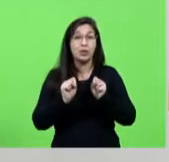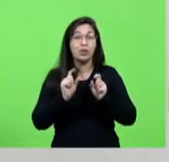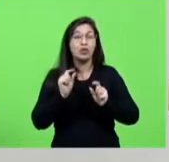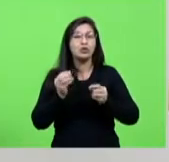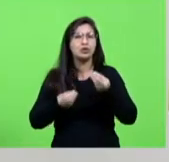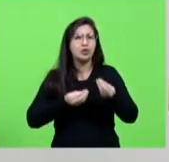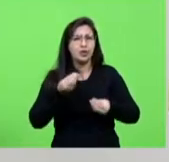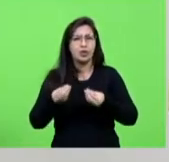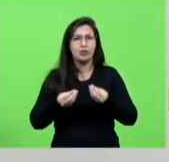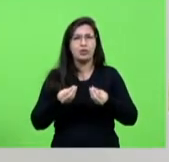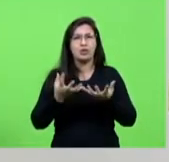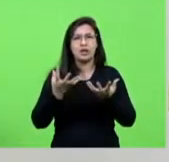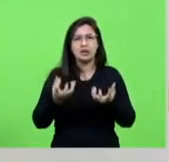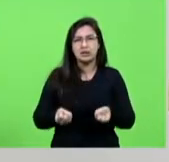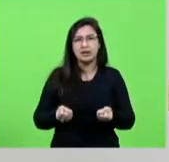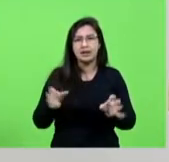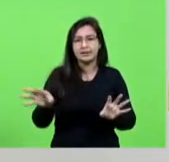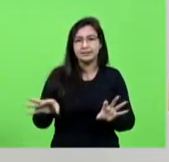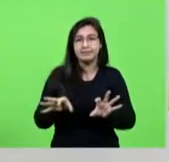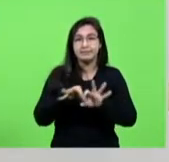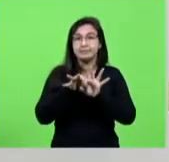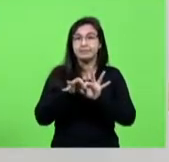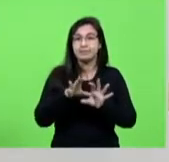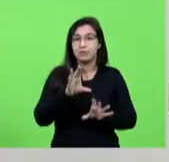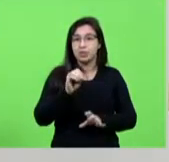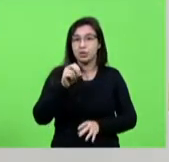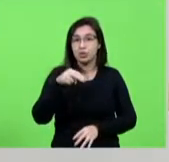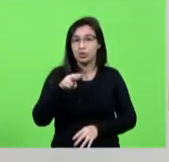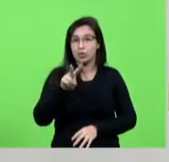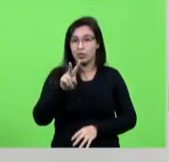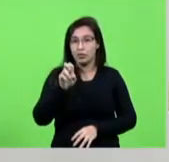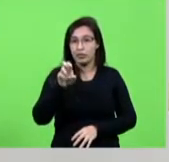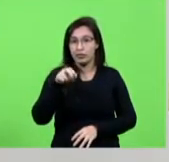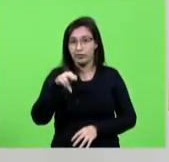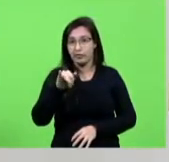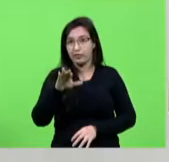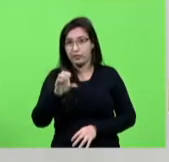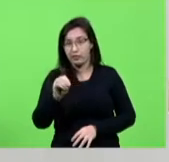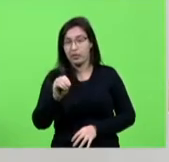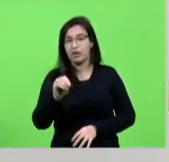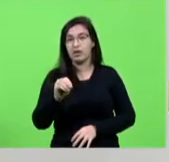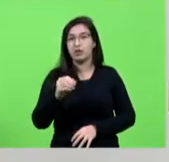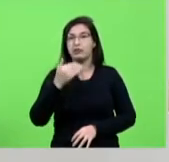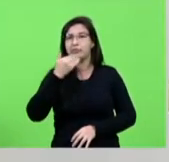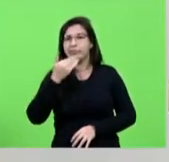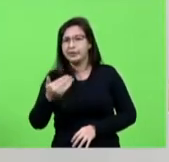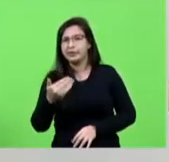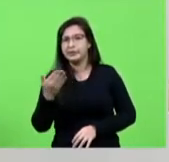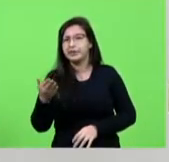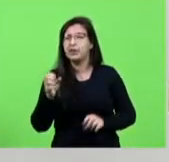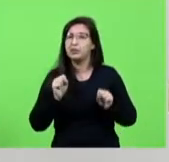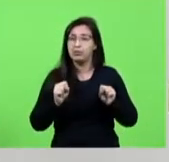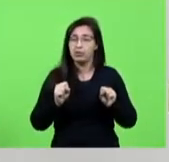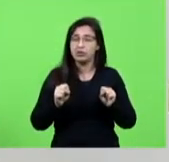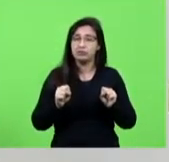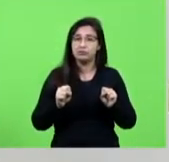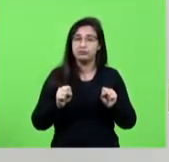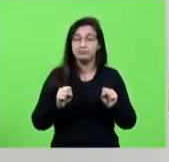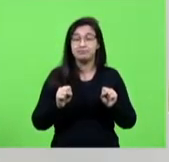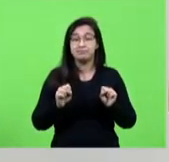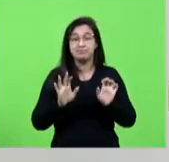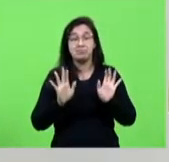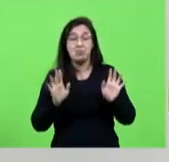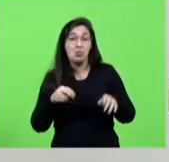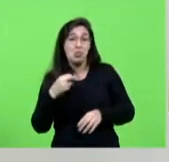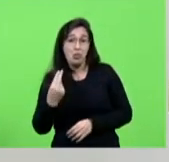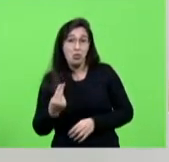convênios que possam equalizar o nosso pedido. Isso ele pode fazer isso. Ou, quem sabe, né,